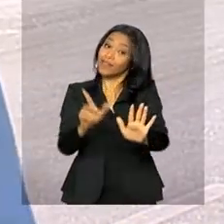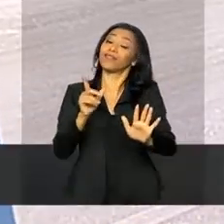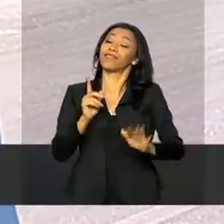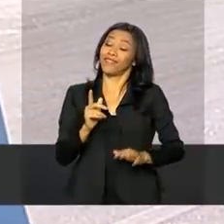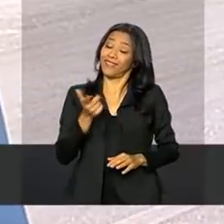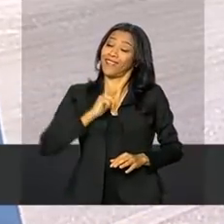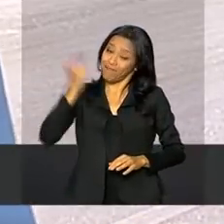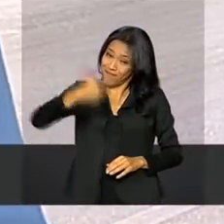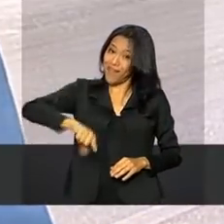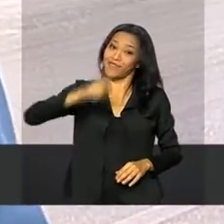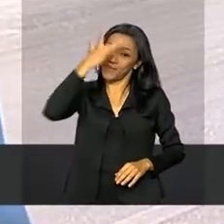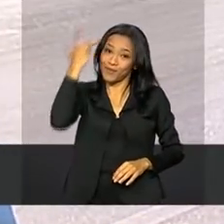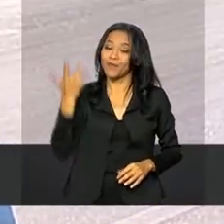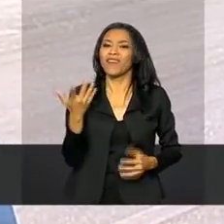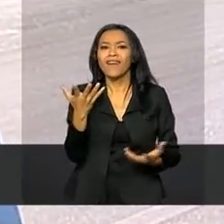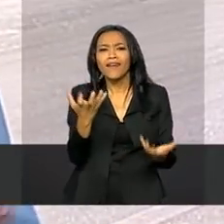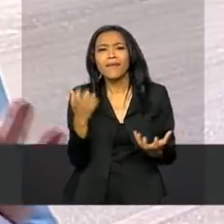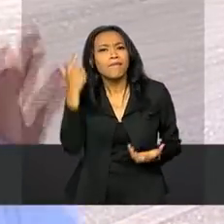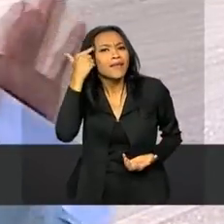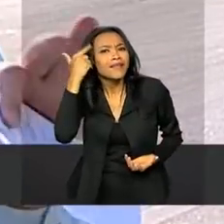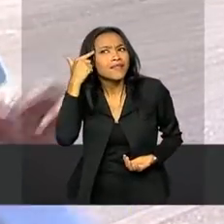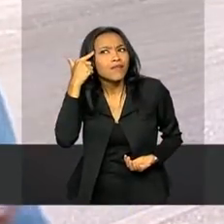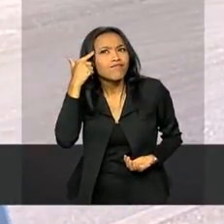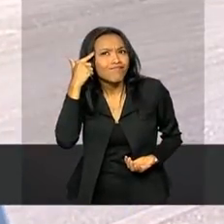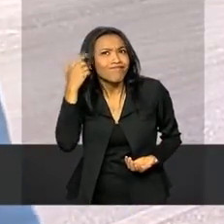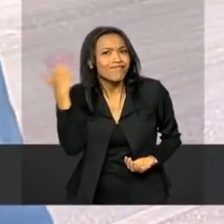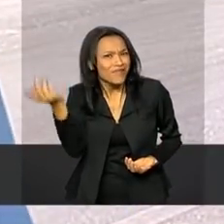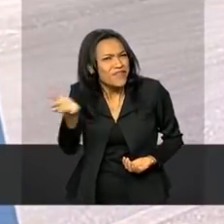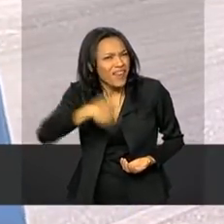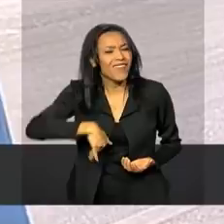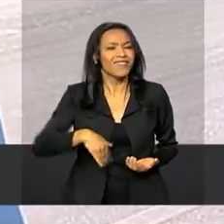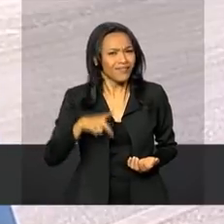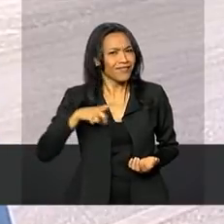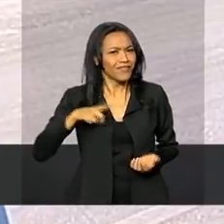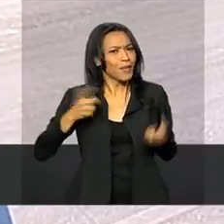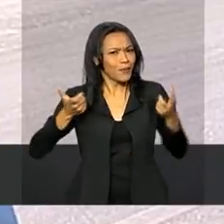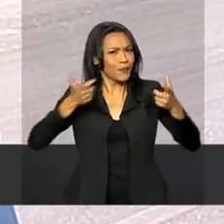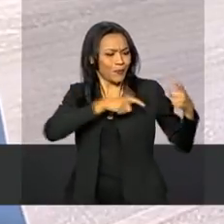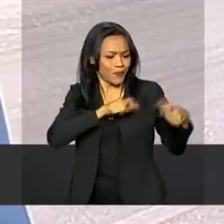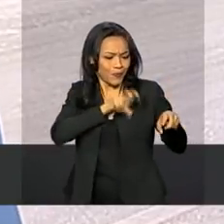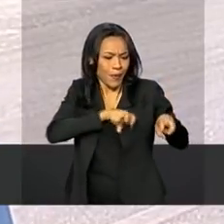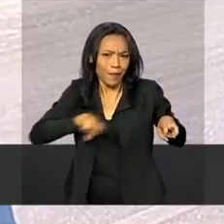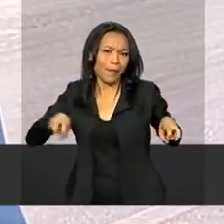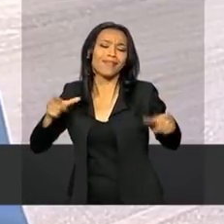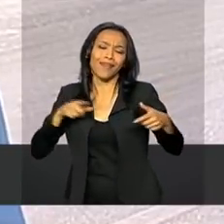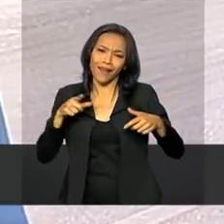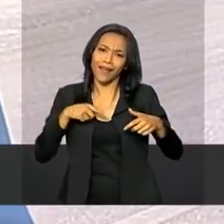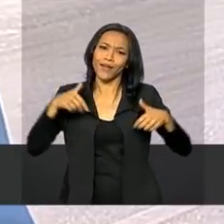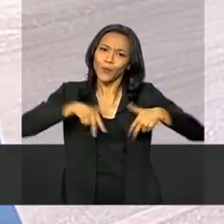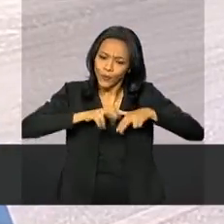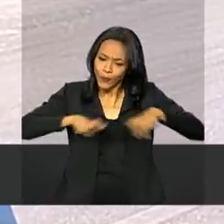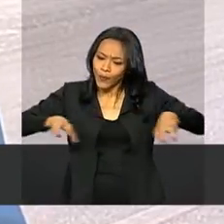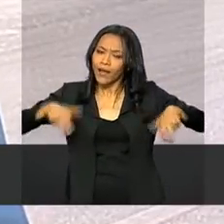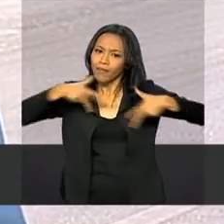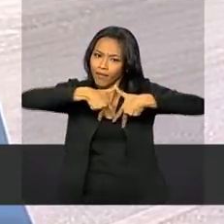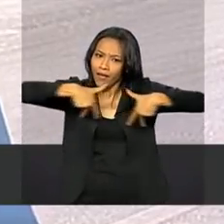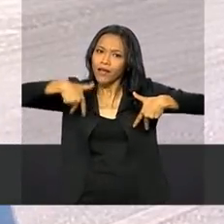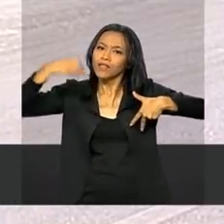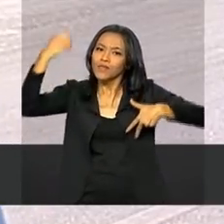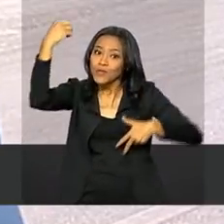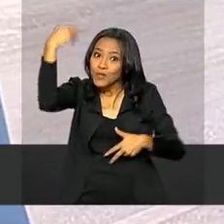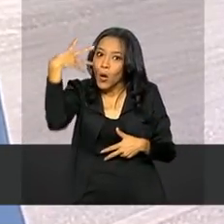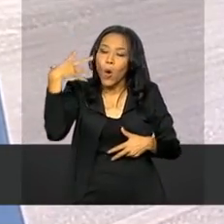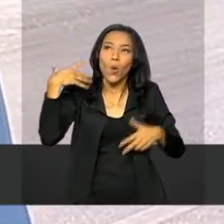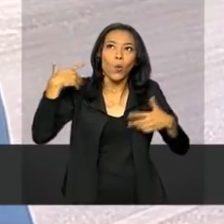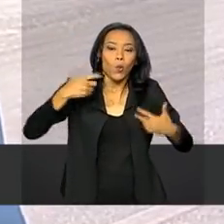espaço para mais. Quem está pensando em vir, então tem lugar. As pessoas estão concentrando mais onde tem sombra, devido ao sol aí que está um